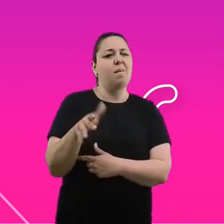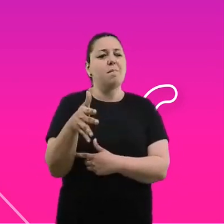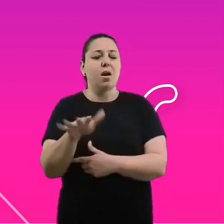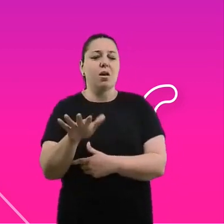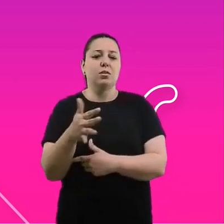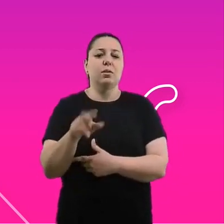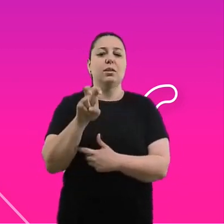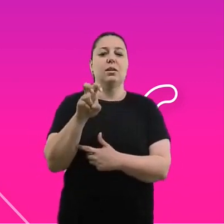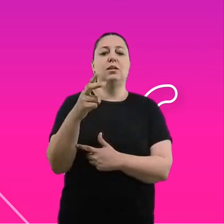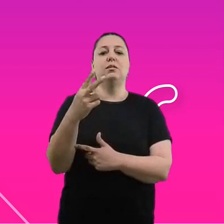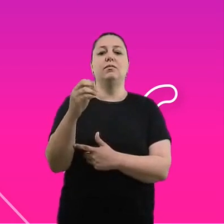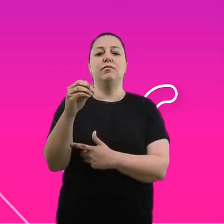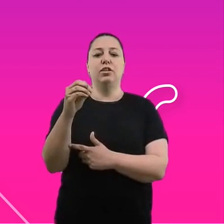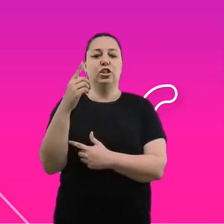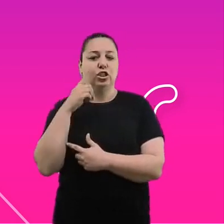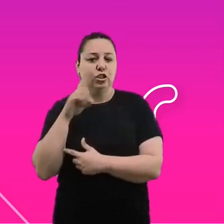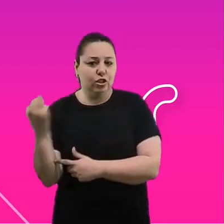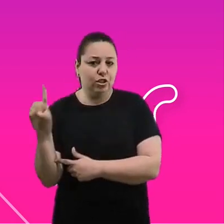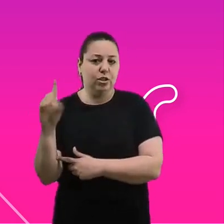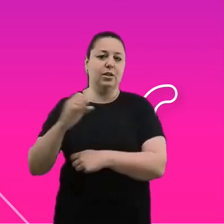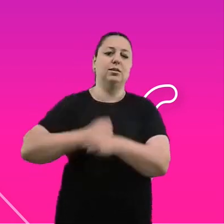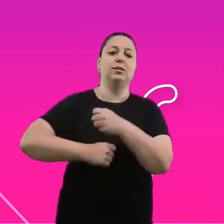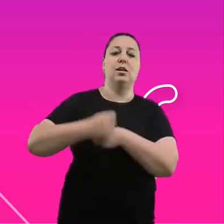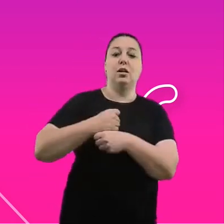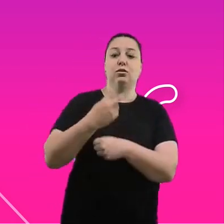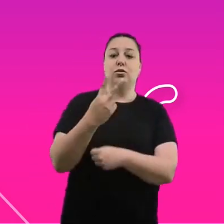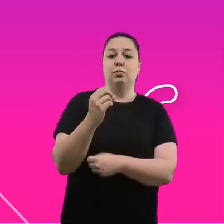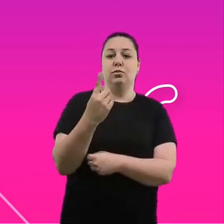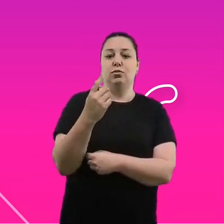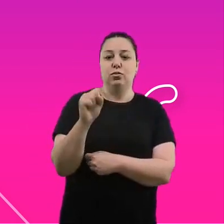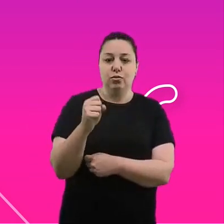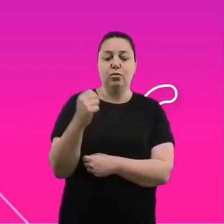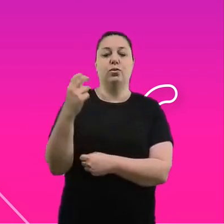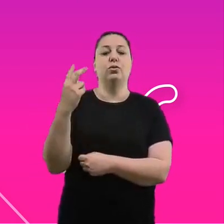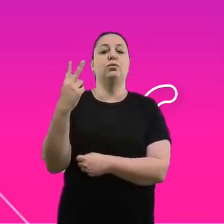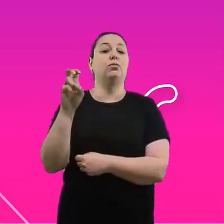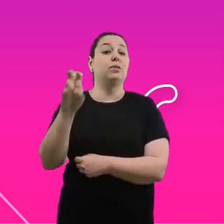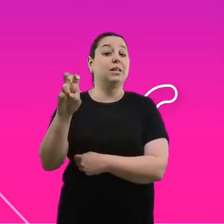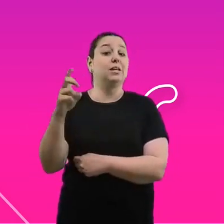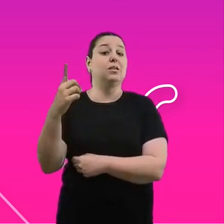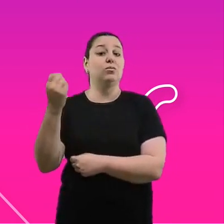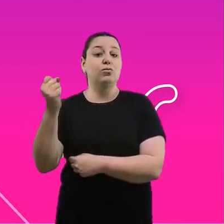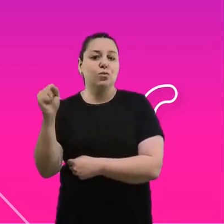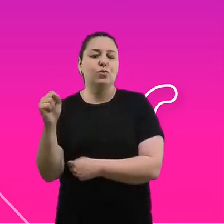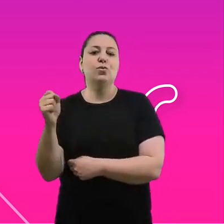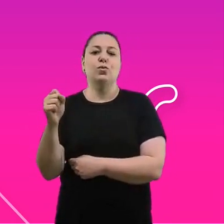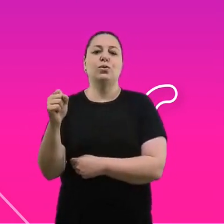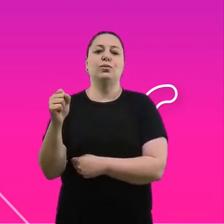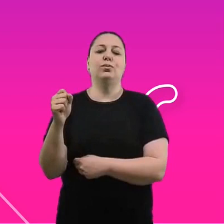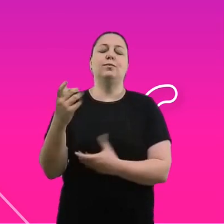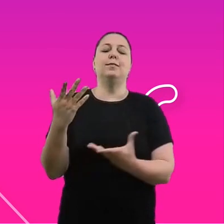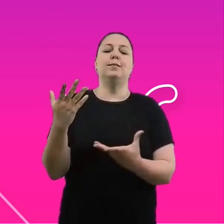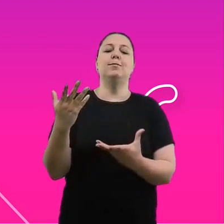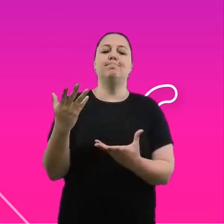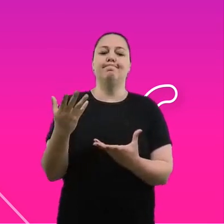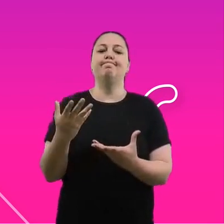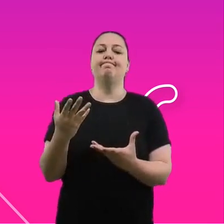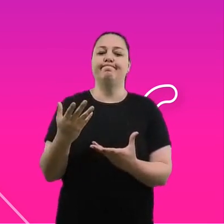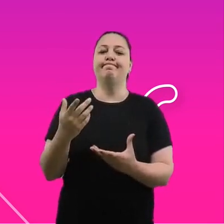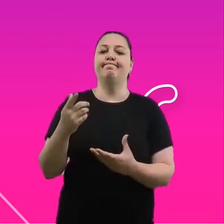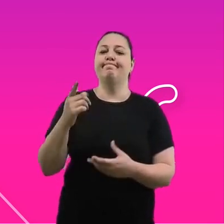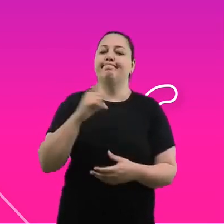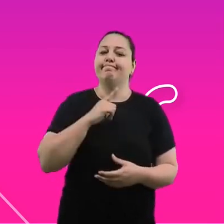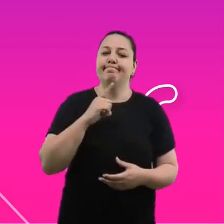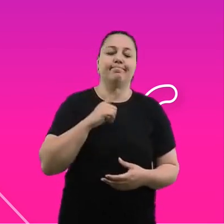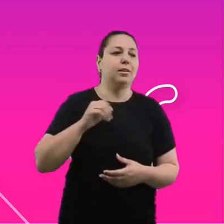2018, 509 dias. A média histórica era em torno de 450 dias, então a criança ou adolescente ficava mais